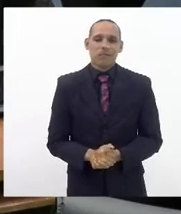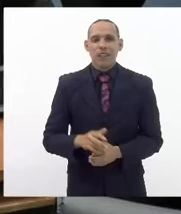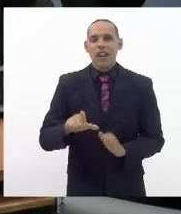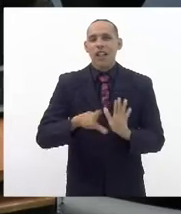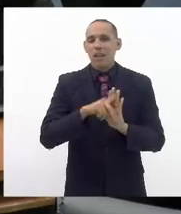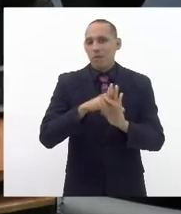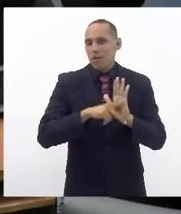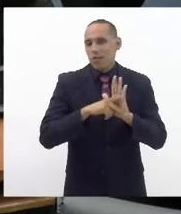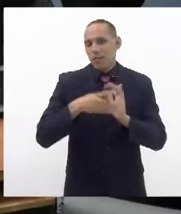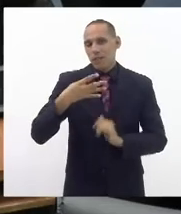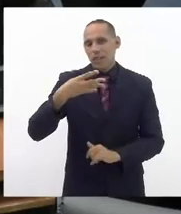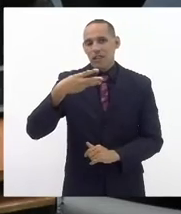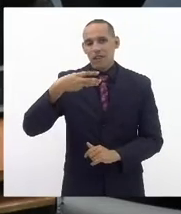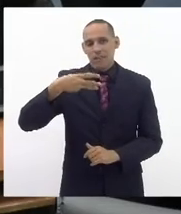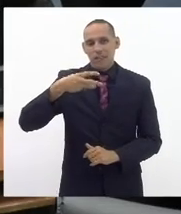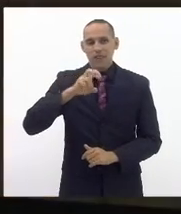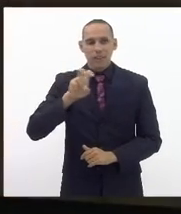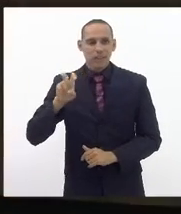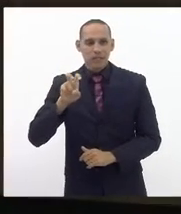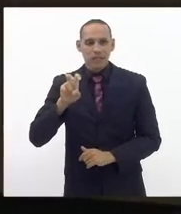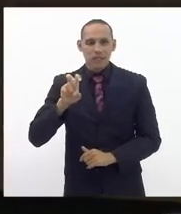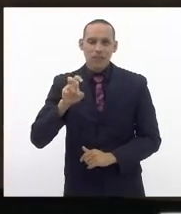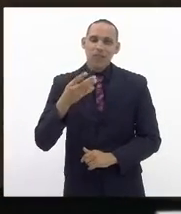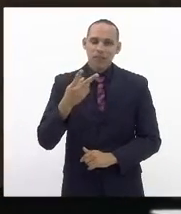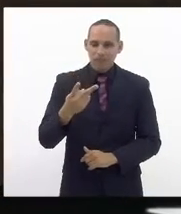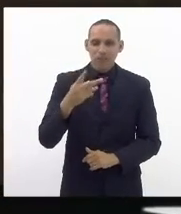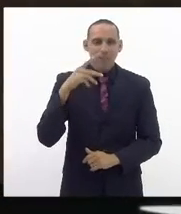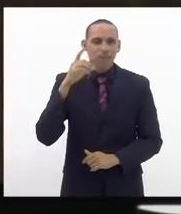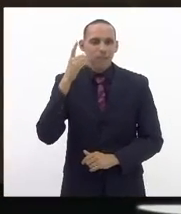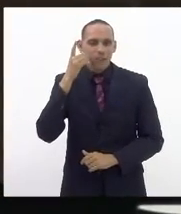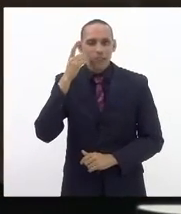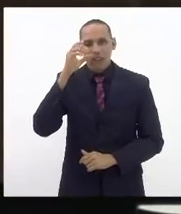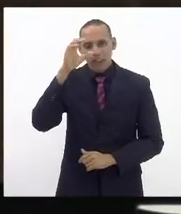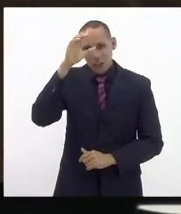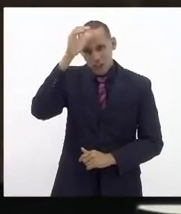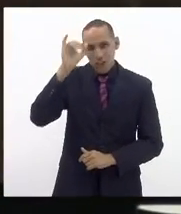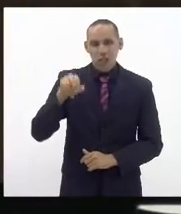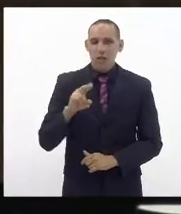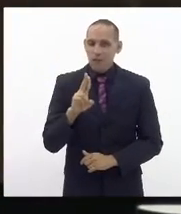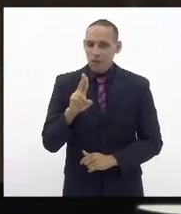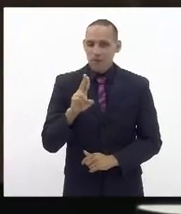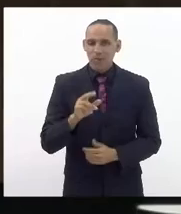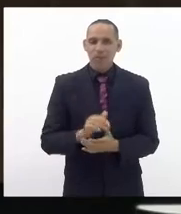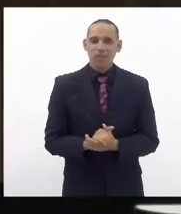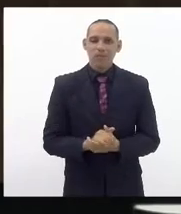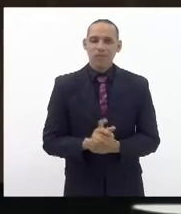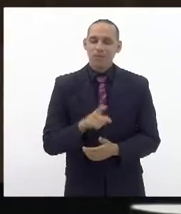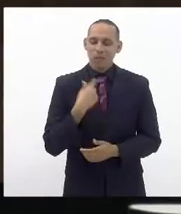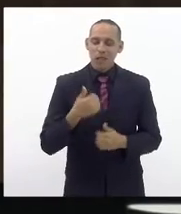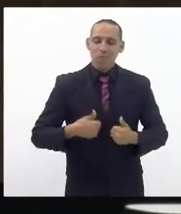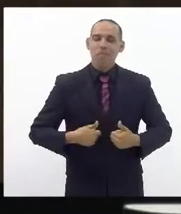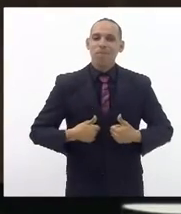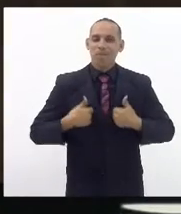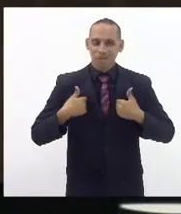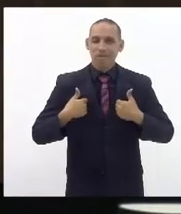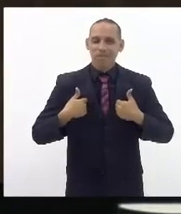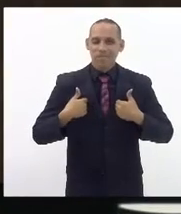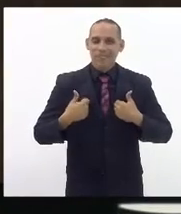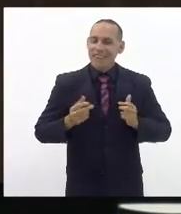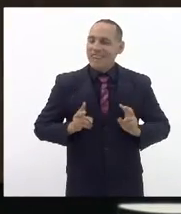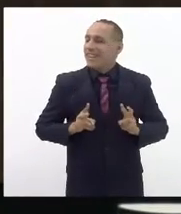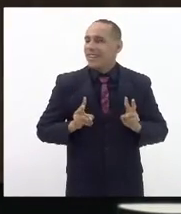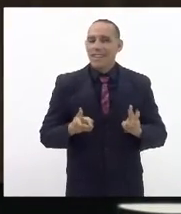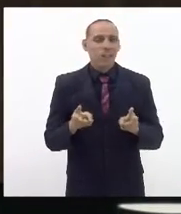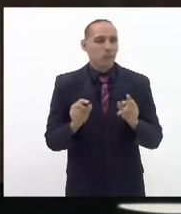Projeto 4355, da tia Ju, muito nos orgulha sempre